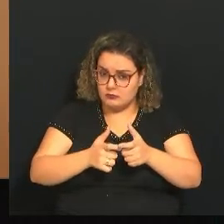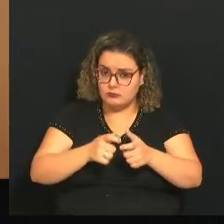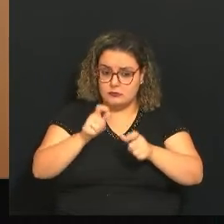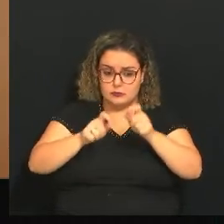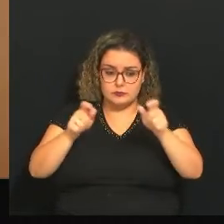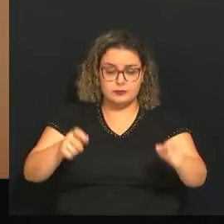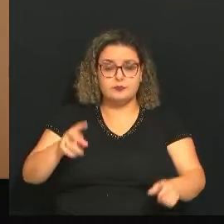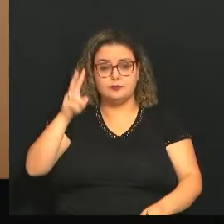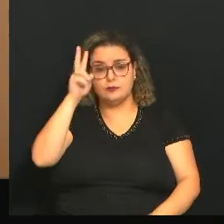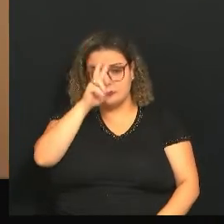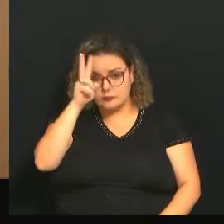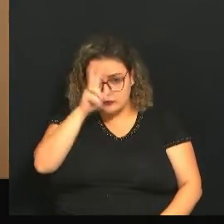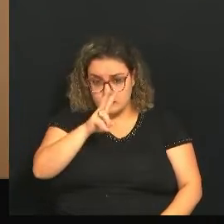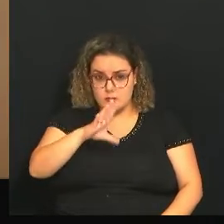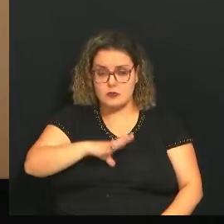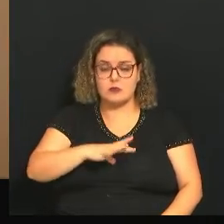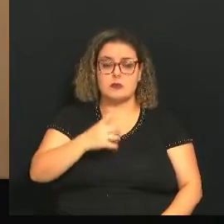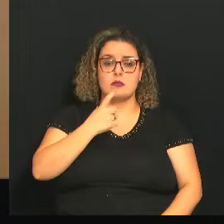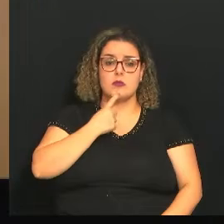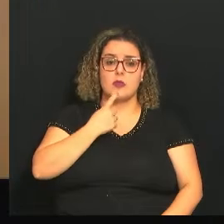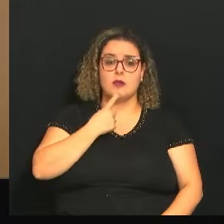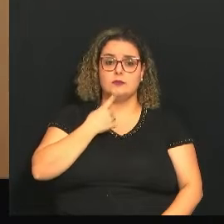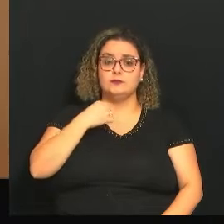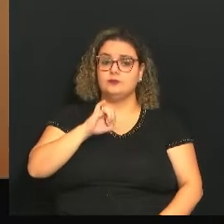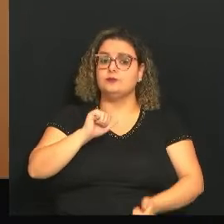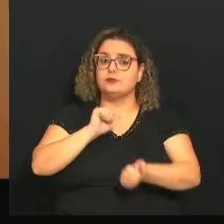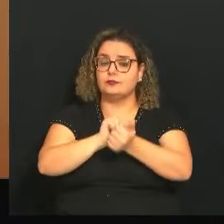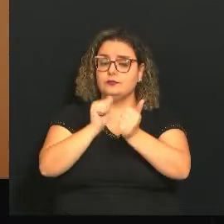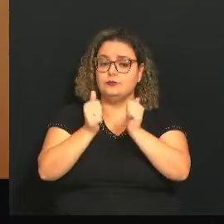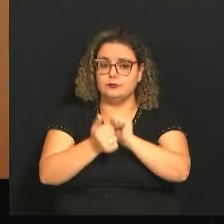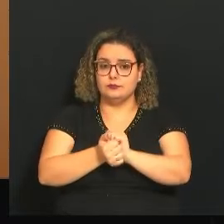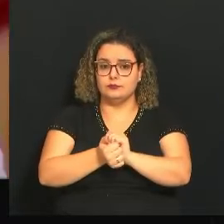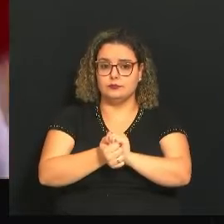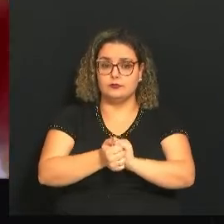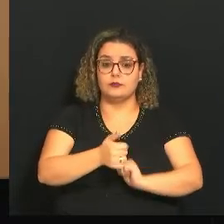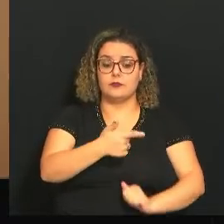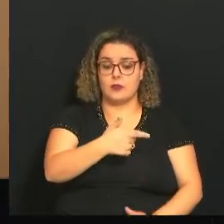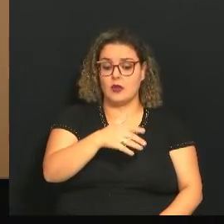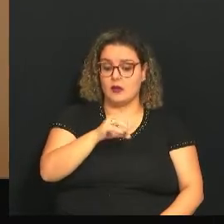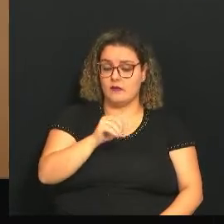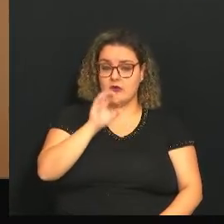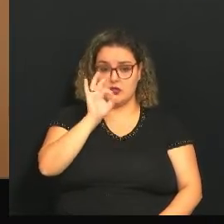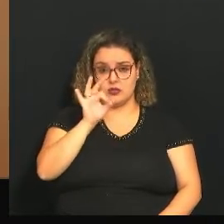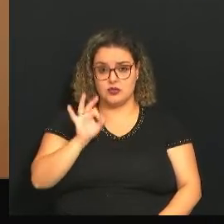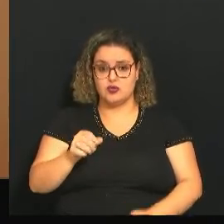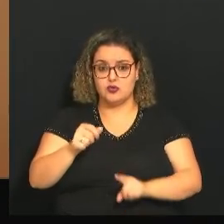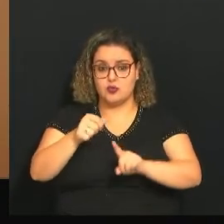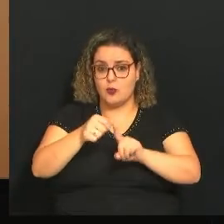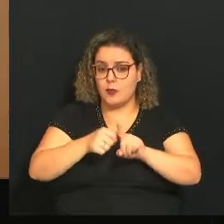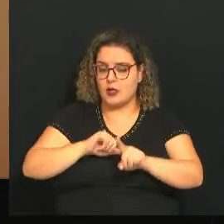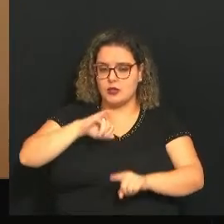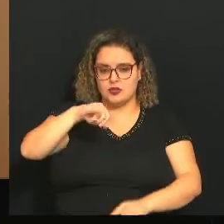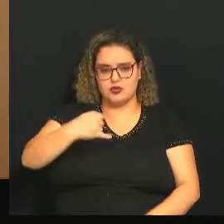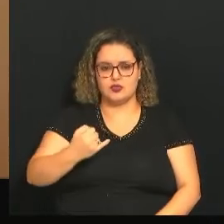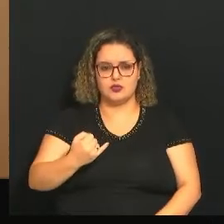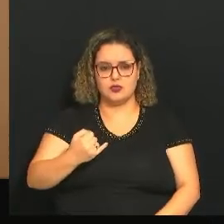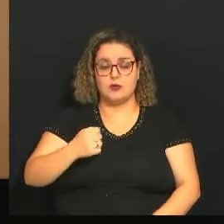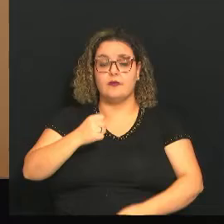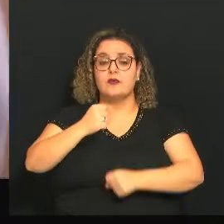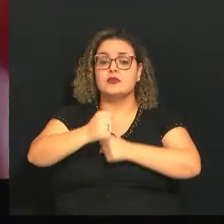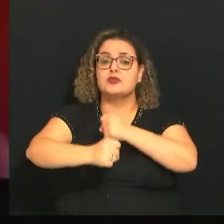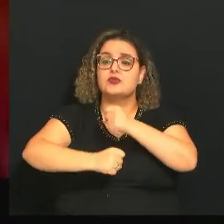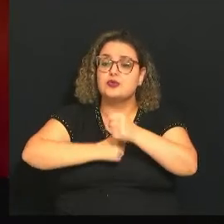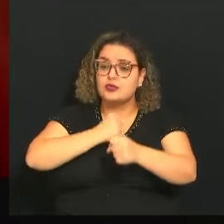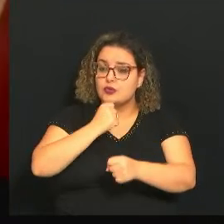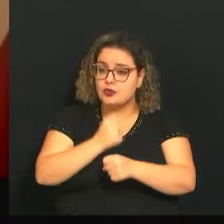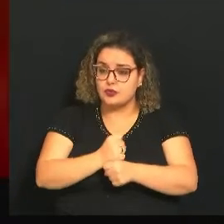história da cidade. Se ele desse um reajuste de 20% a partir de janeiro, fecharia o ano com